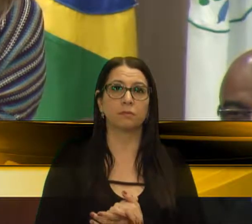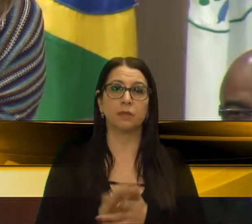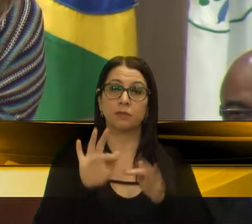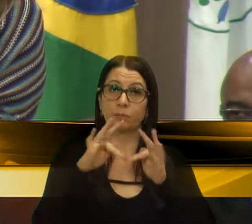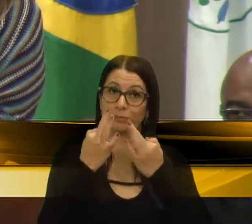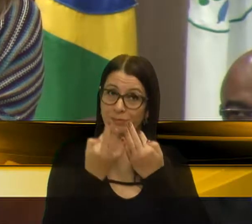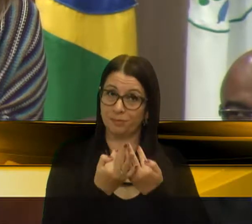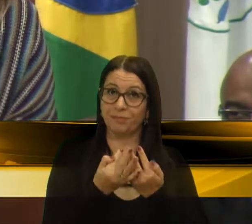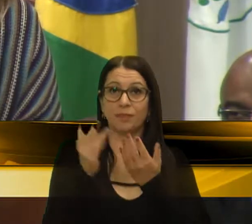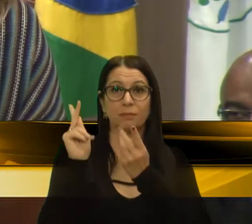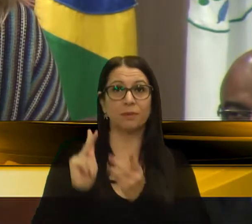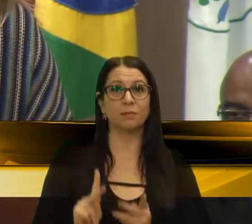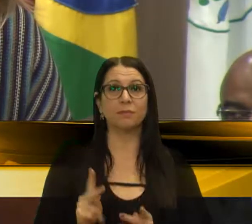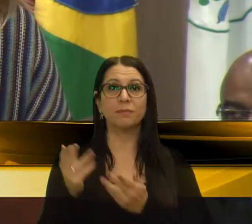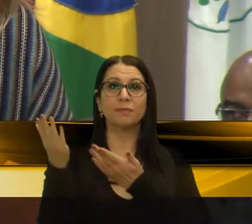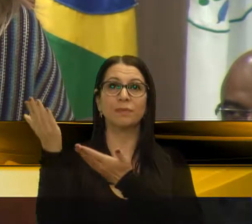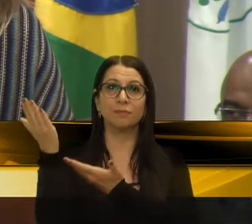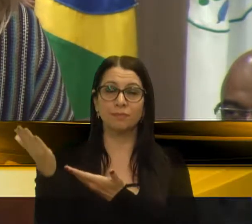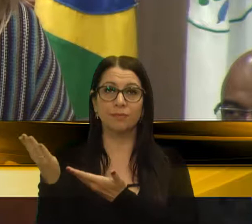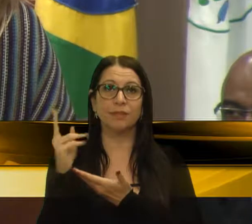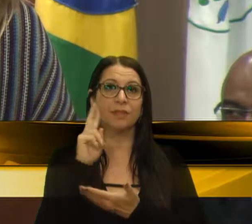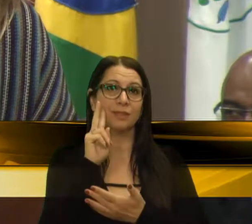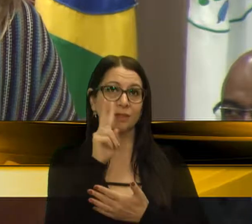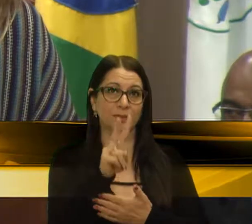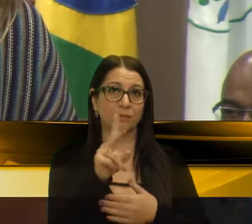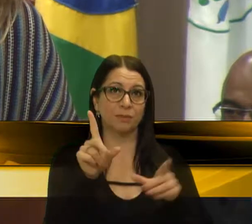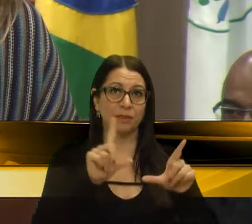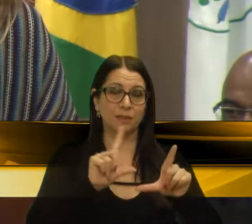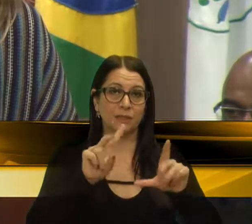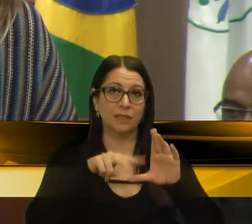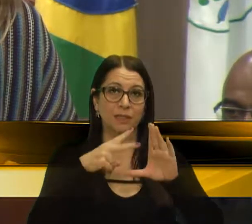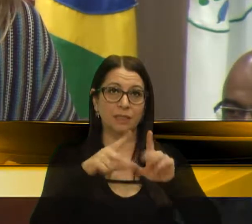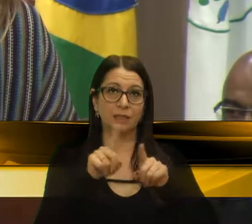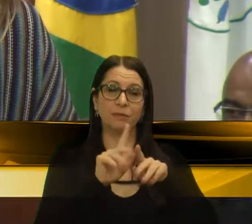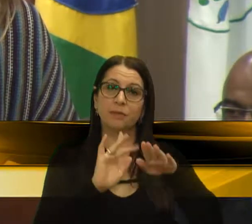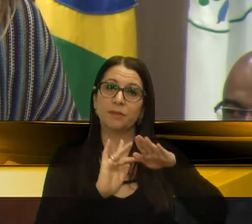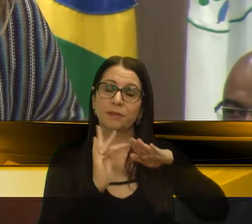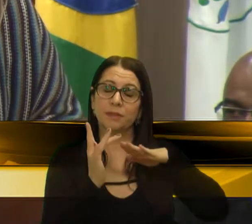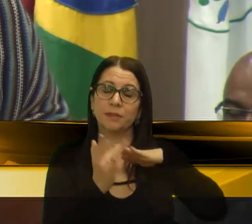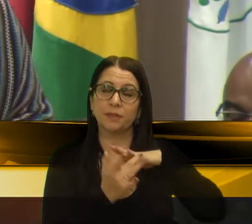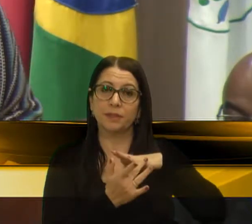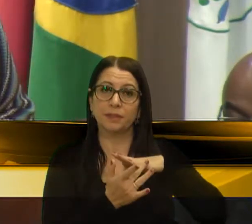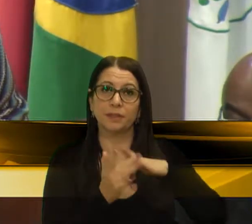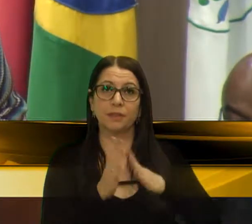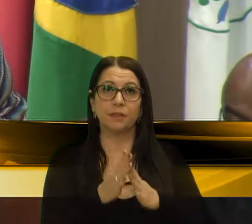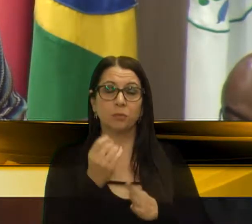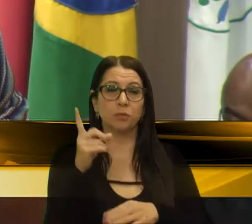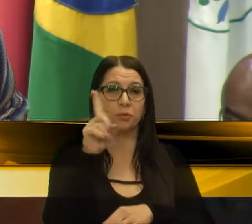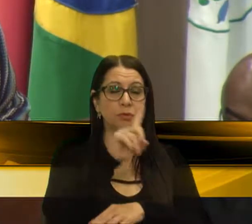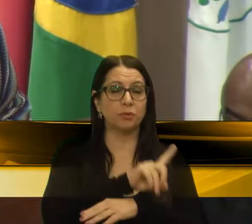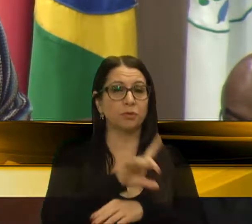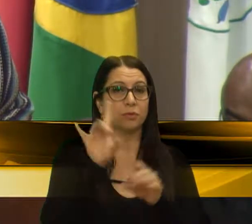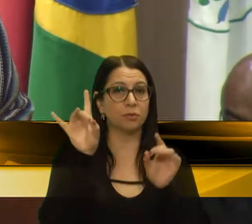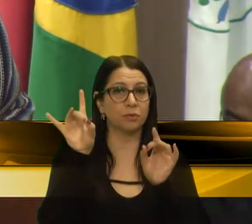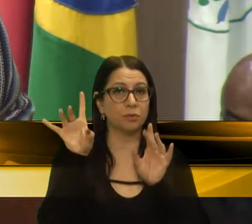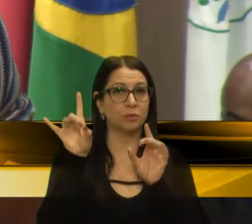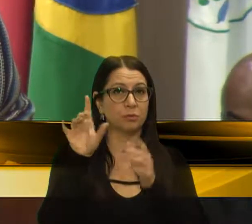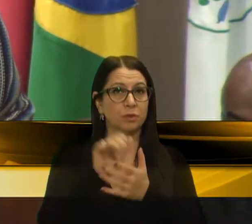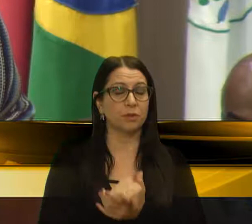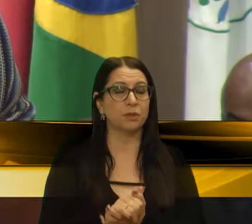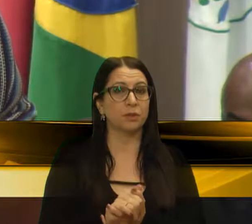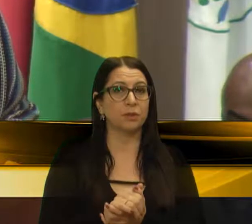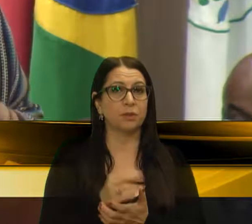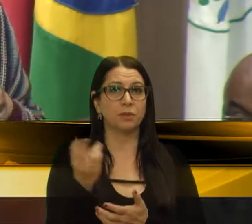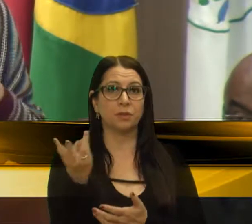familiares dos homenageados, a quem nos assiste pela TV Câmara e pelas redes sociais. E um bom dia especial aos nossos